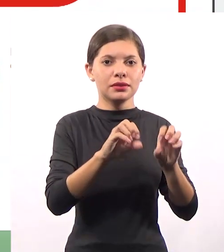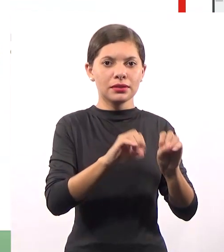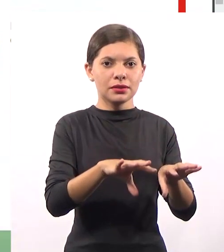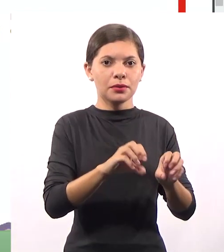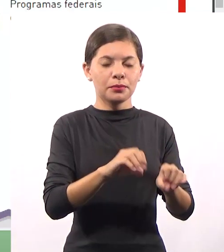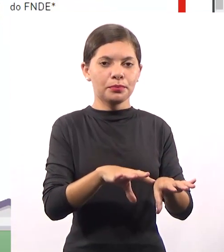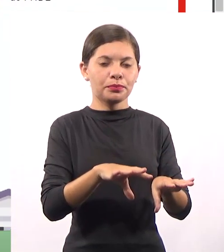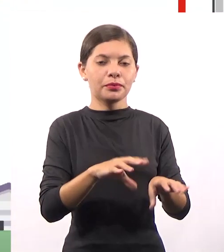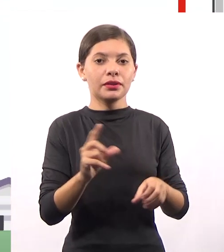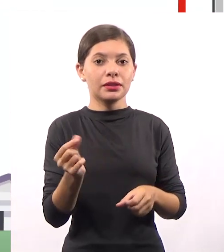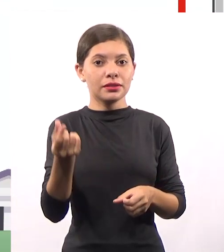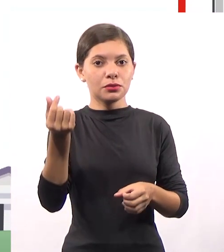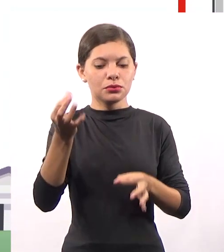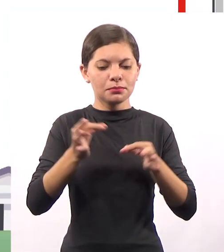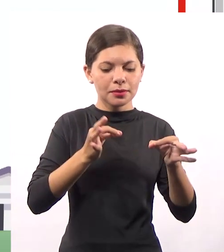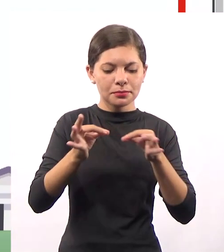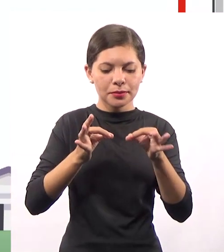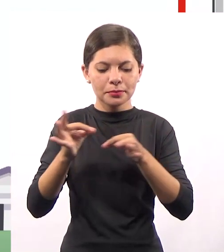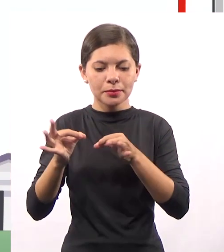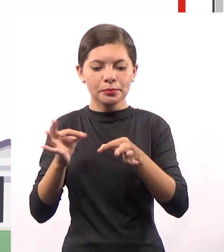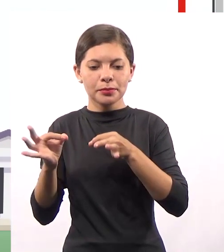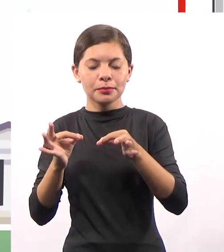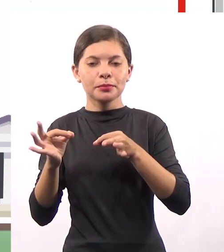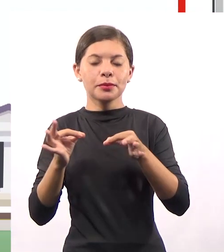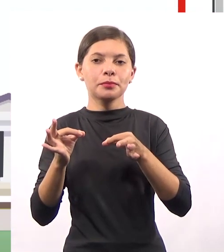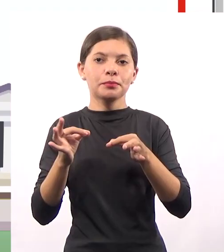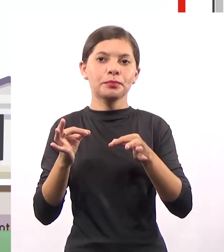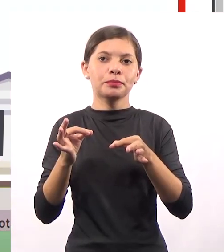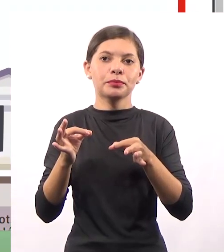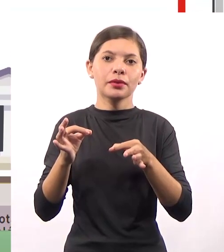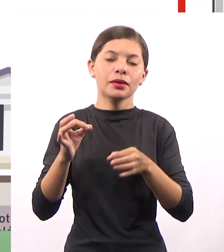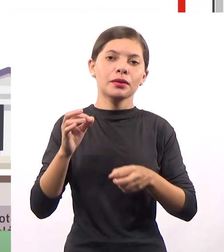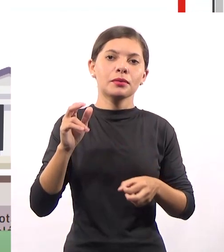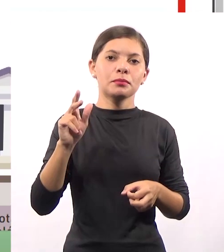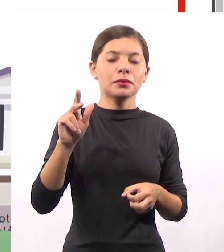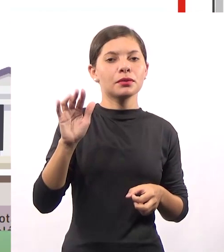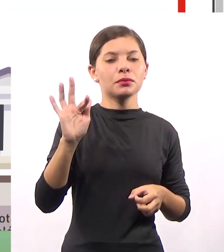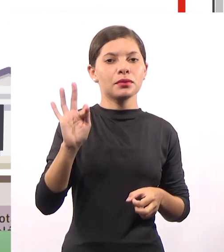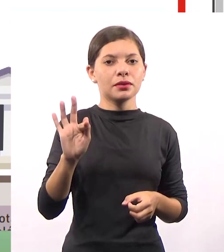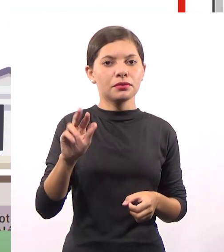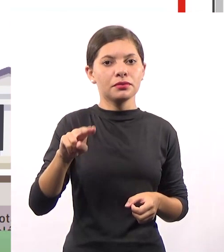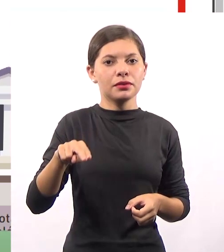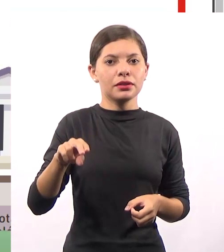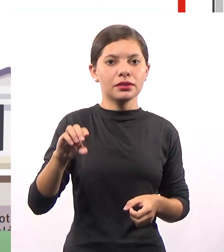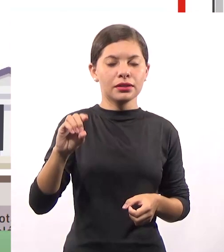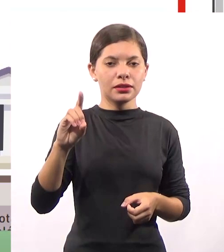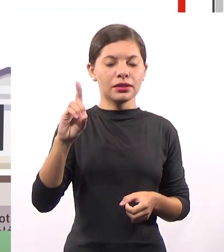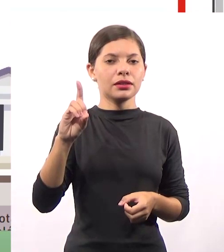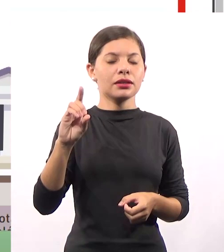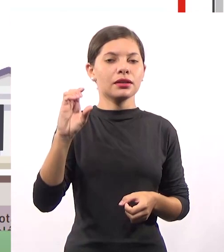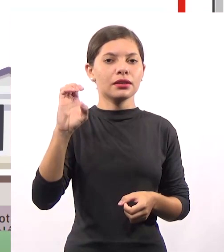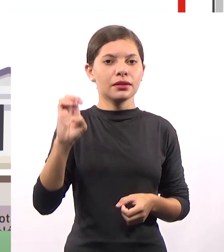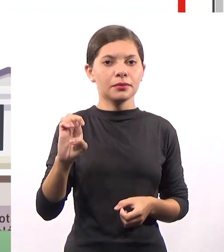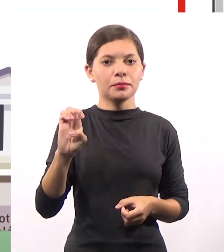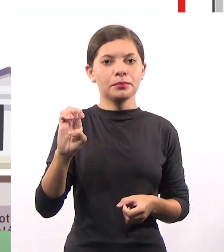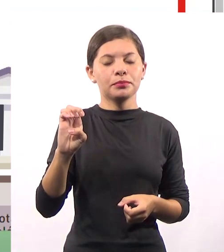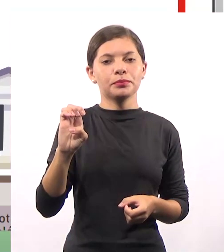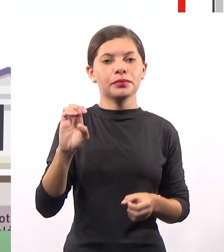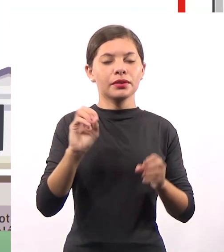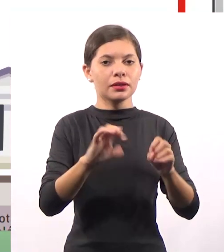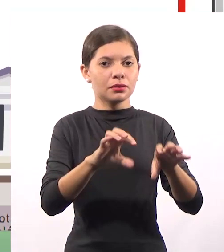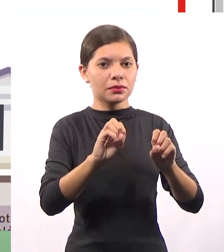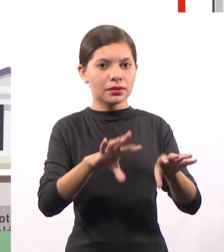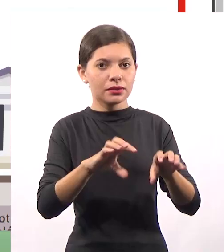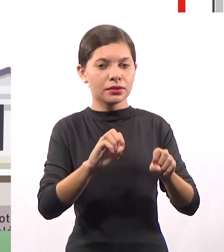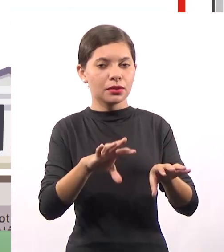educação, e esses recursos vão sendo organizados pelos programas federais do FNDE, que é o Fundo Nacional de Desenvolvimento